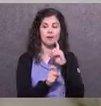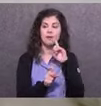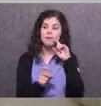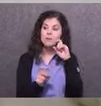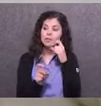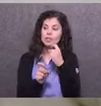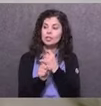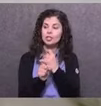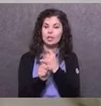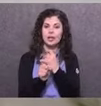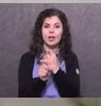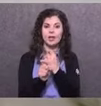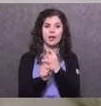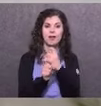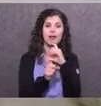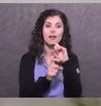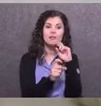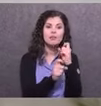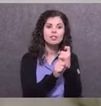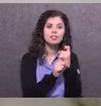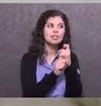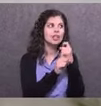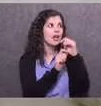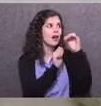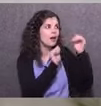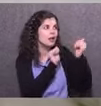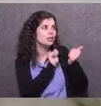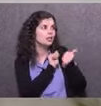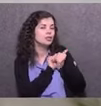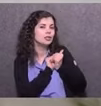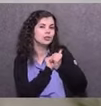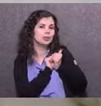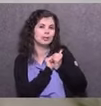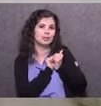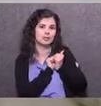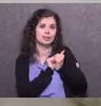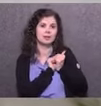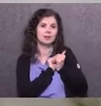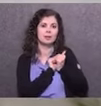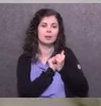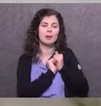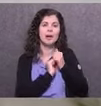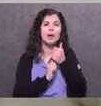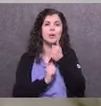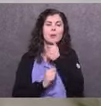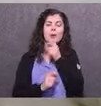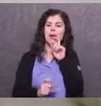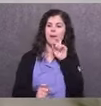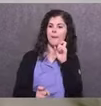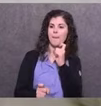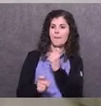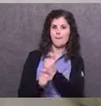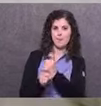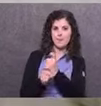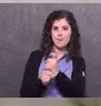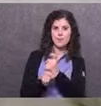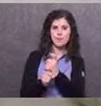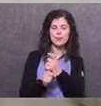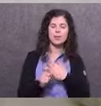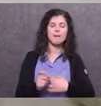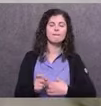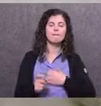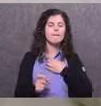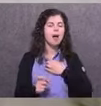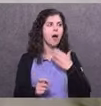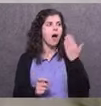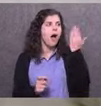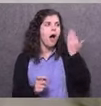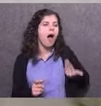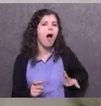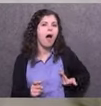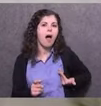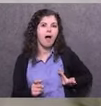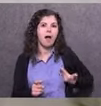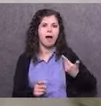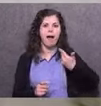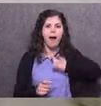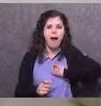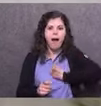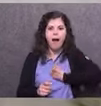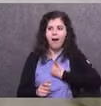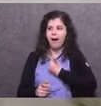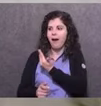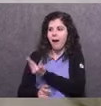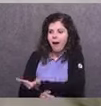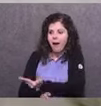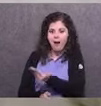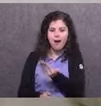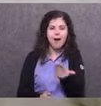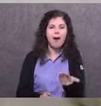Vigiai, estai comigo. Que vigiemos e reconheçamos a sua presença nos irmãos,